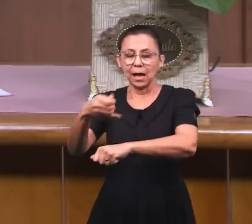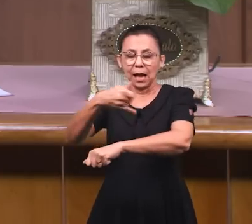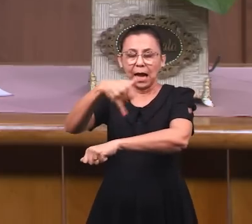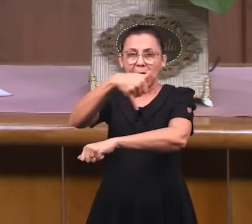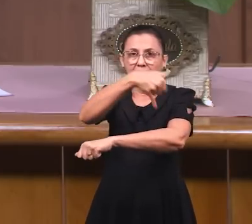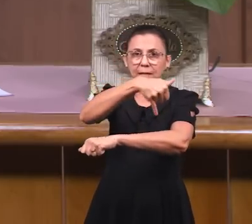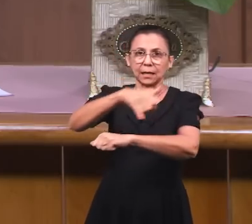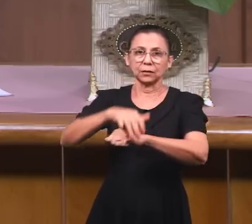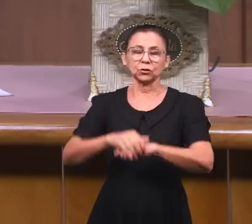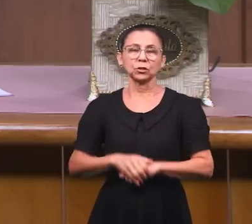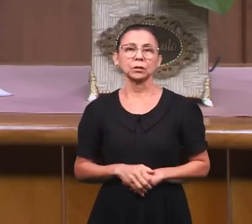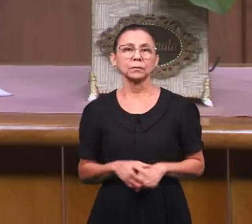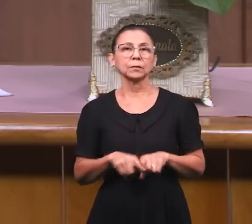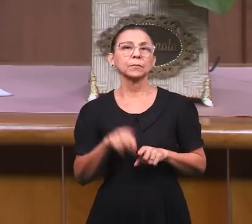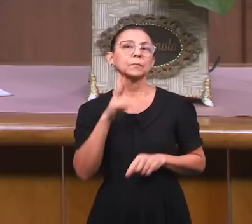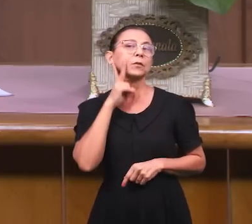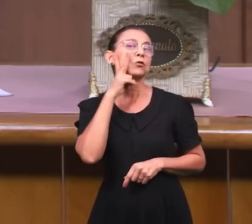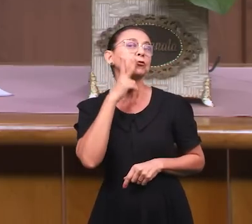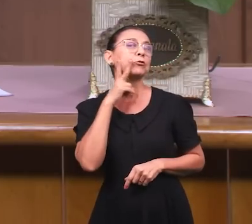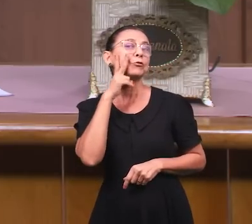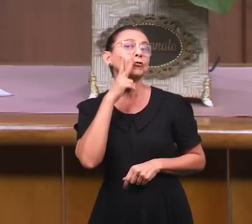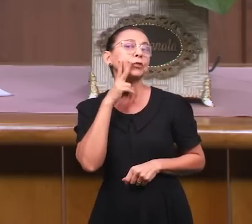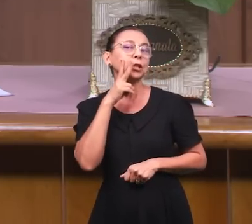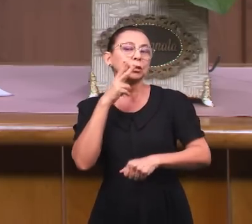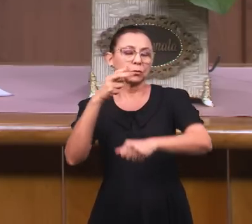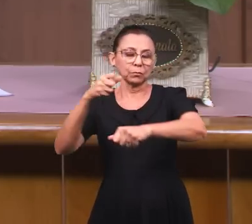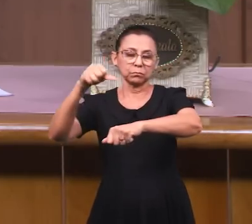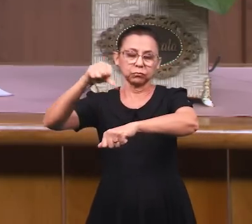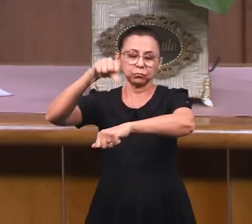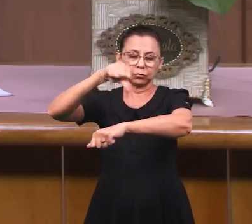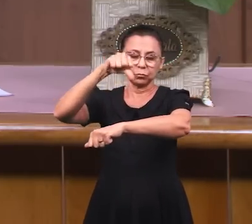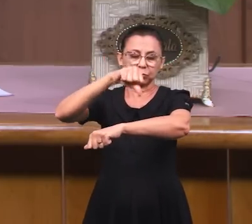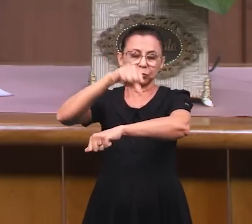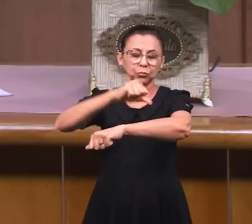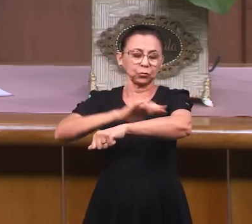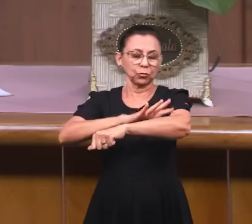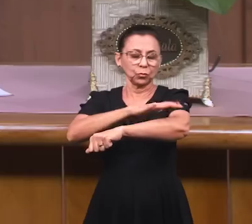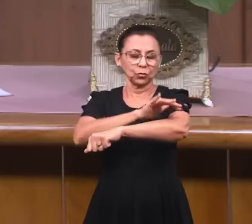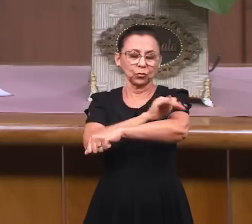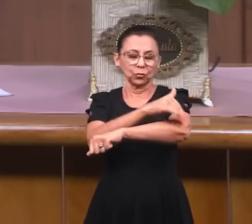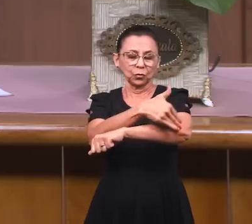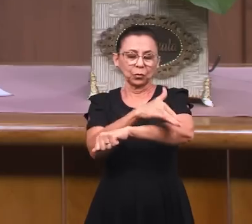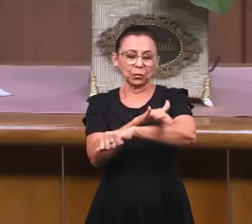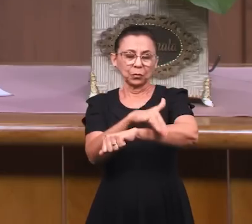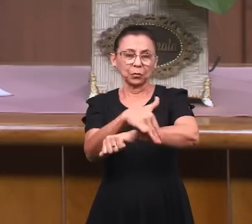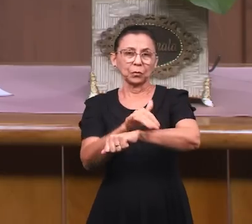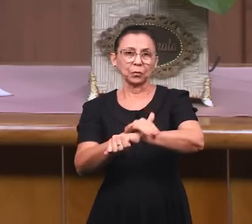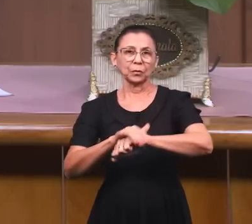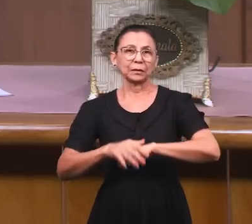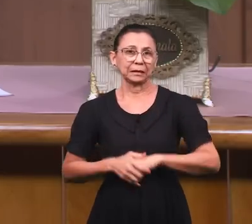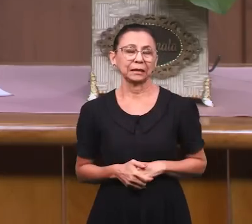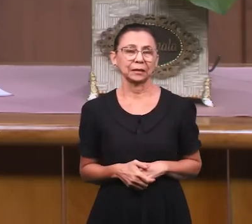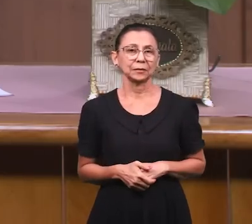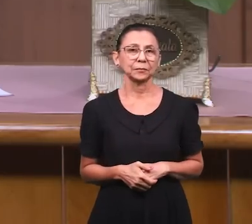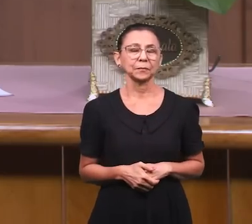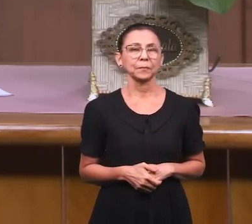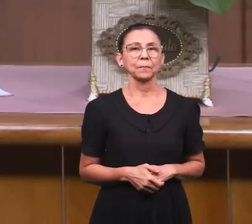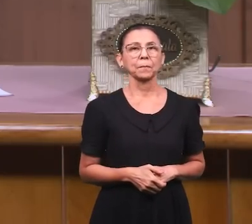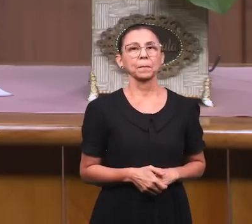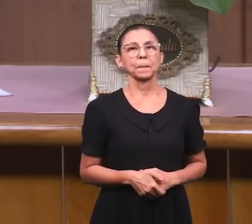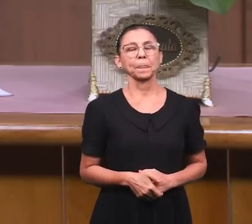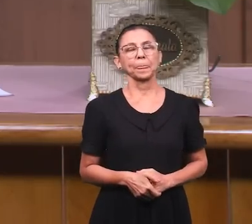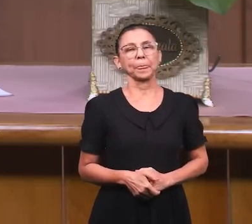colocação também profética, porque o vinho nos remete ao sangue, ao sacrifício de Jesus, à sua